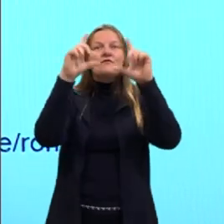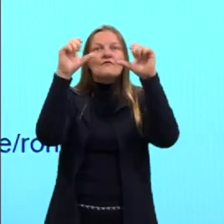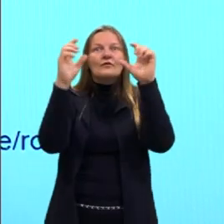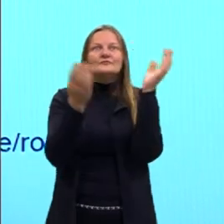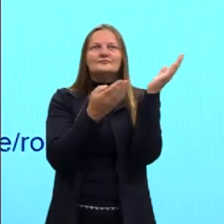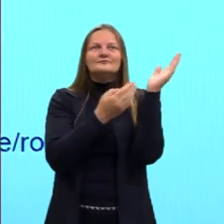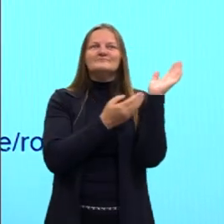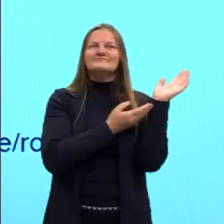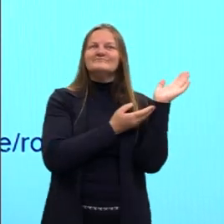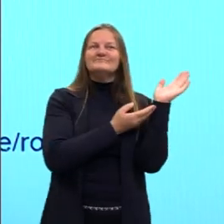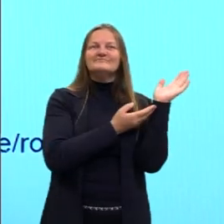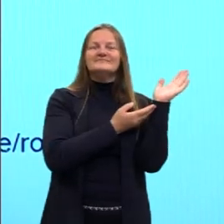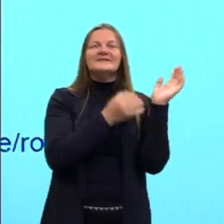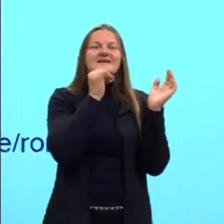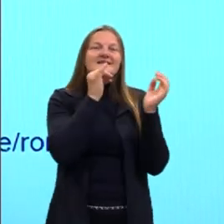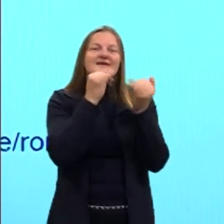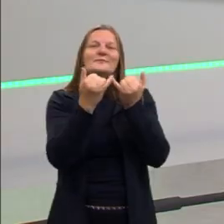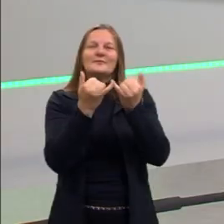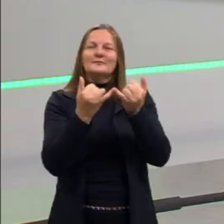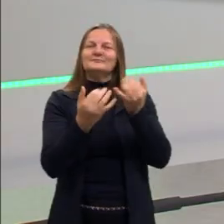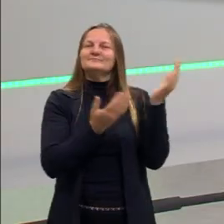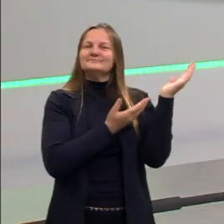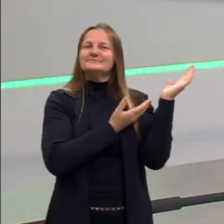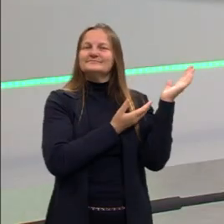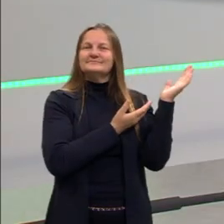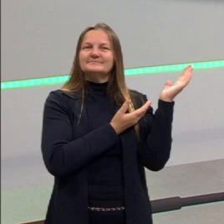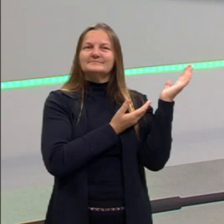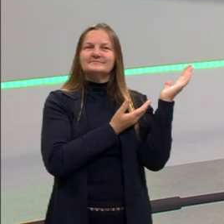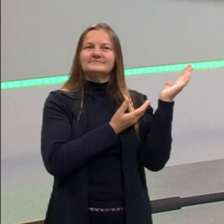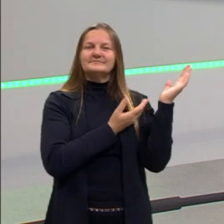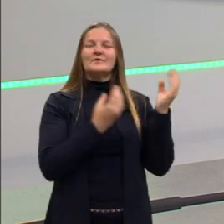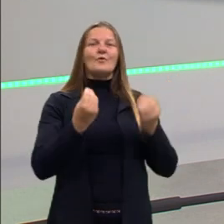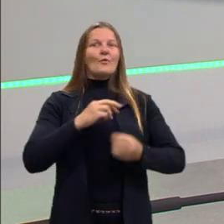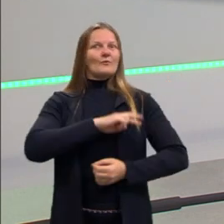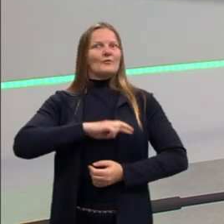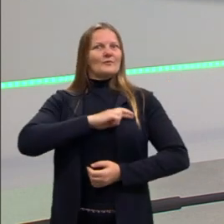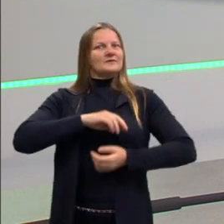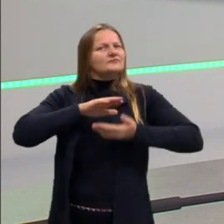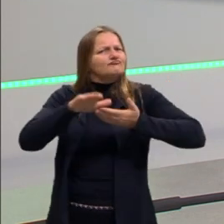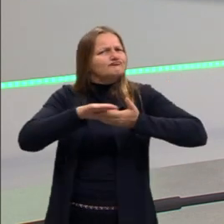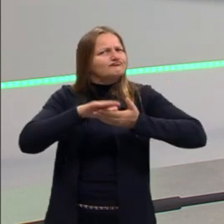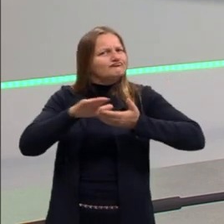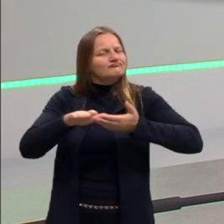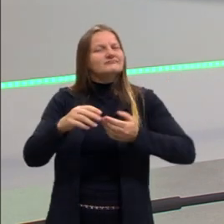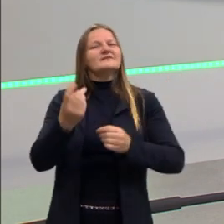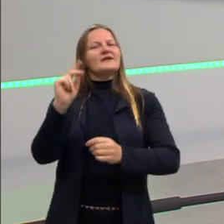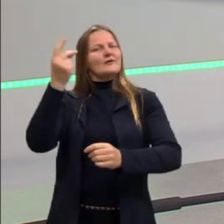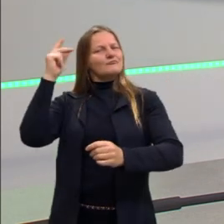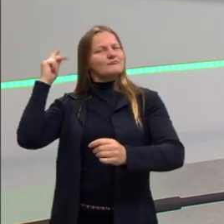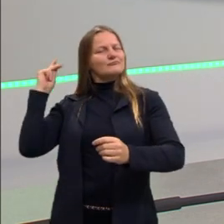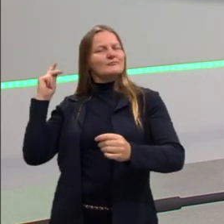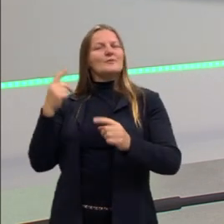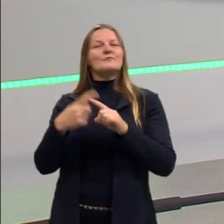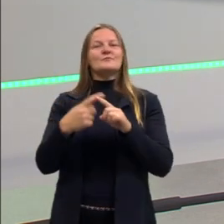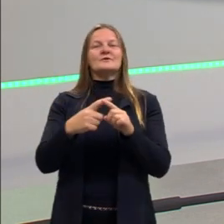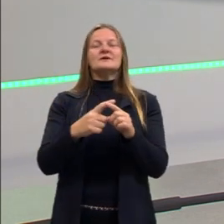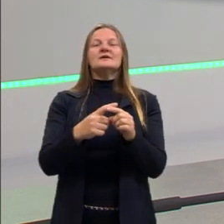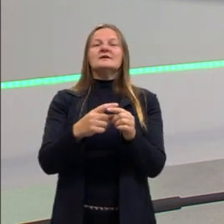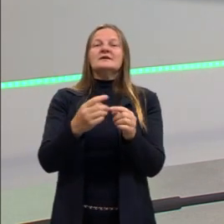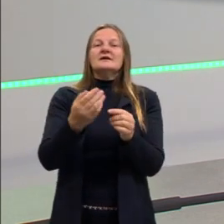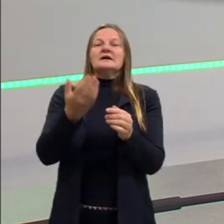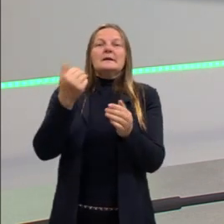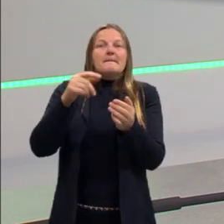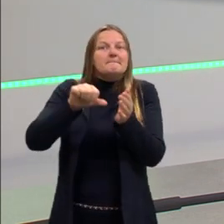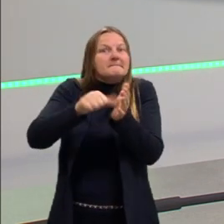só para mostrar para vocês como eram publicados né então os romances da época porque porque primeiro tinha que ser